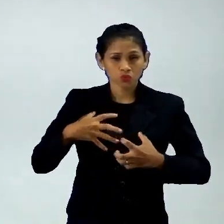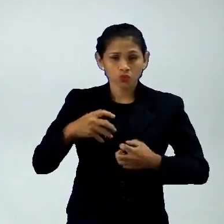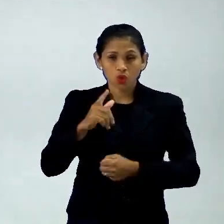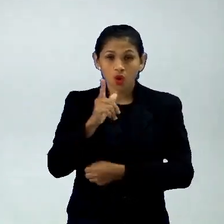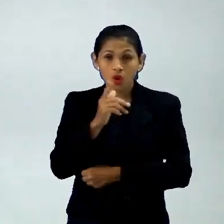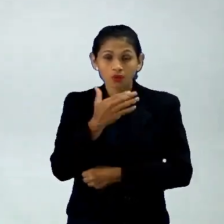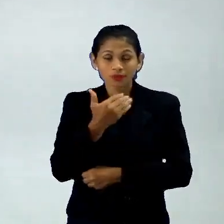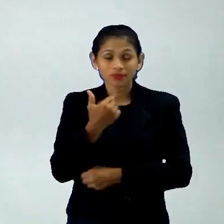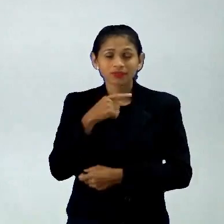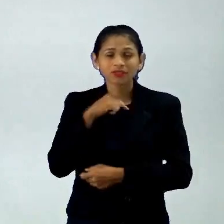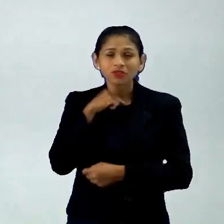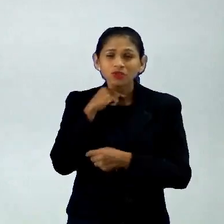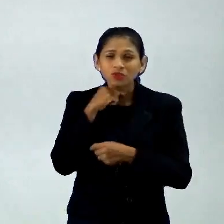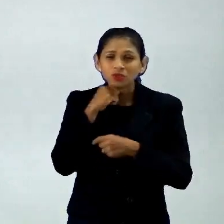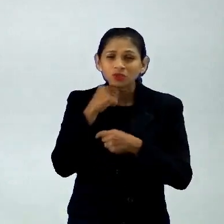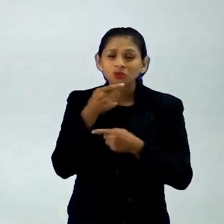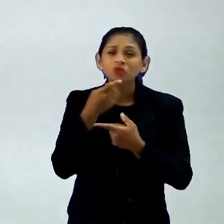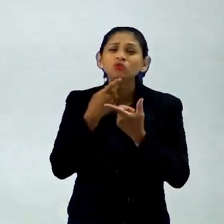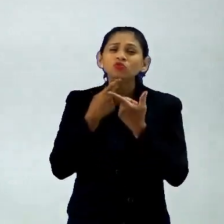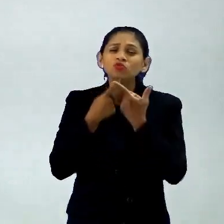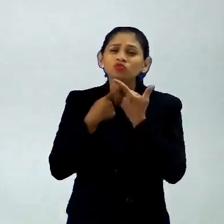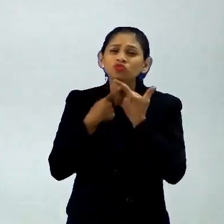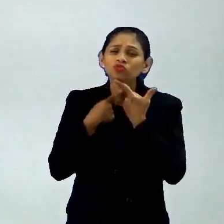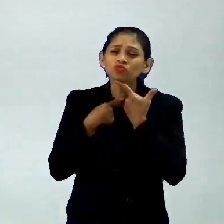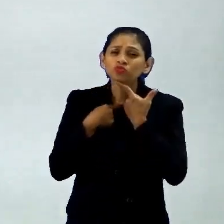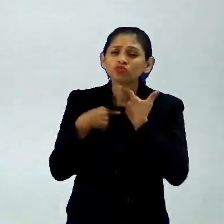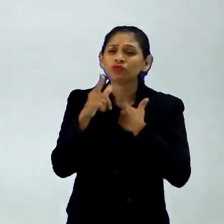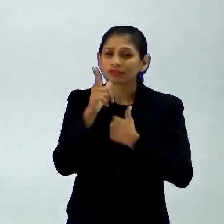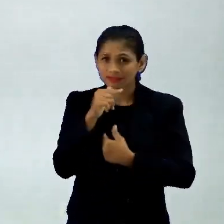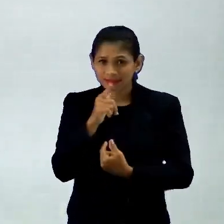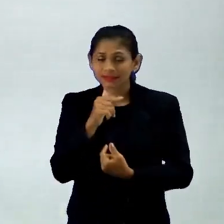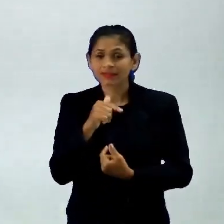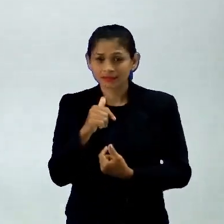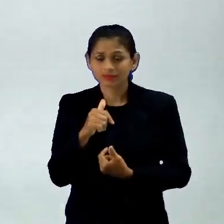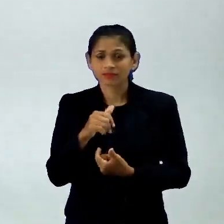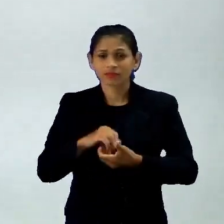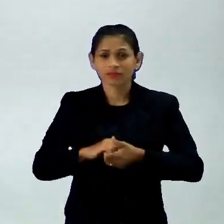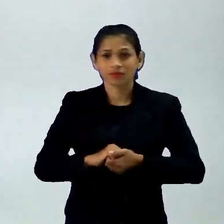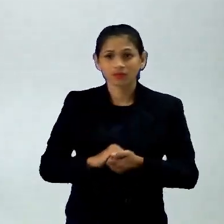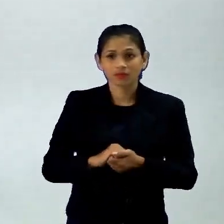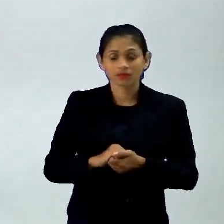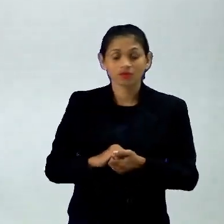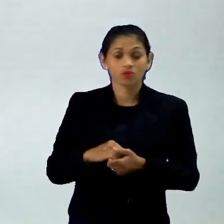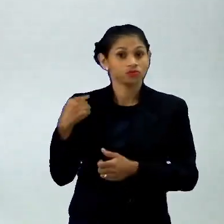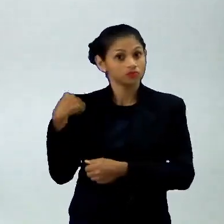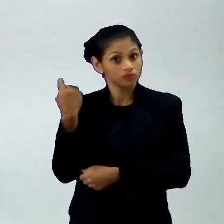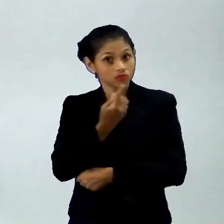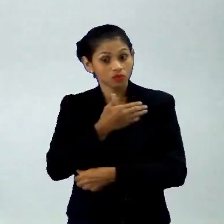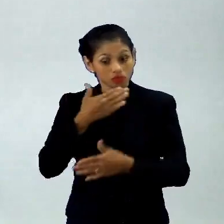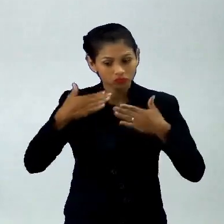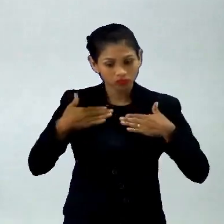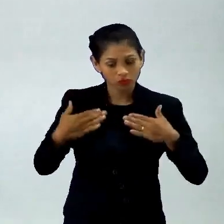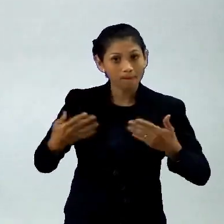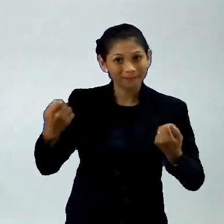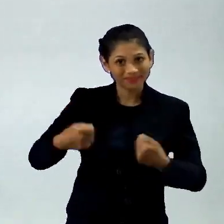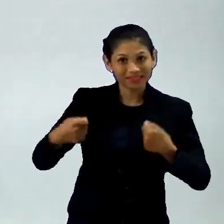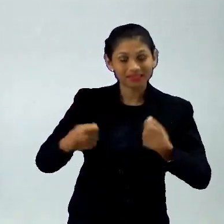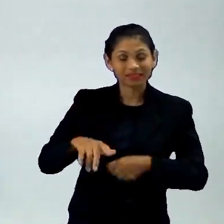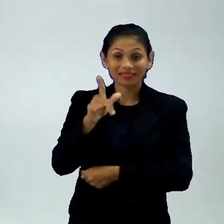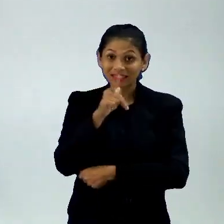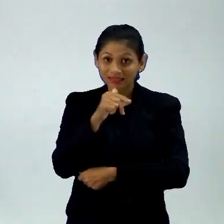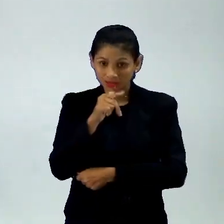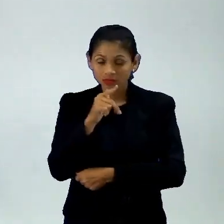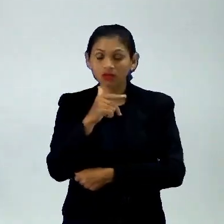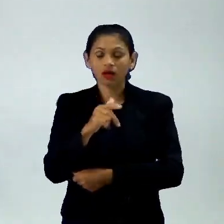água. Nessa situação, é quando teu corpo já está apontando um certo nível de desidratação. Outro sinal que